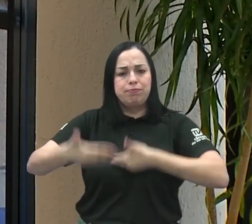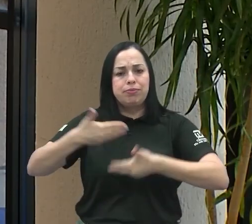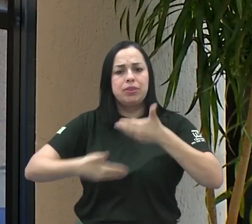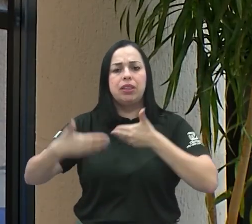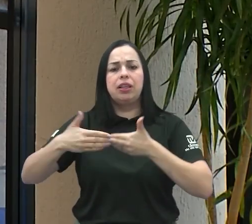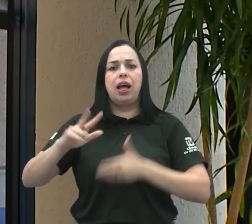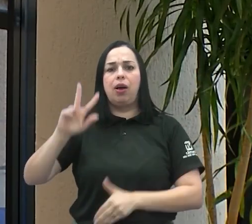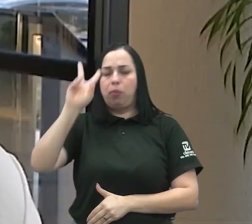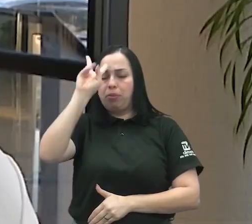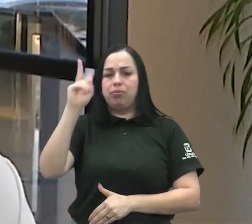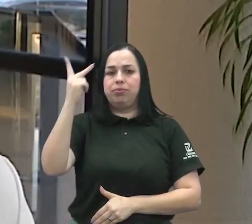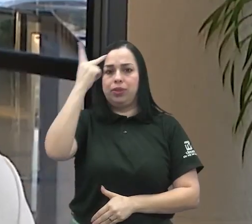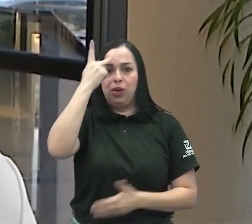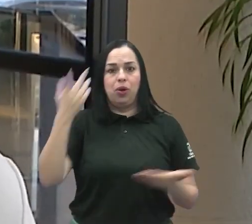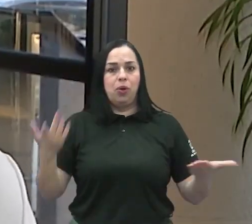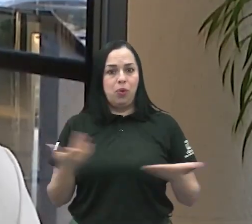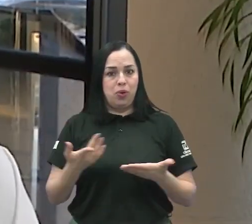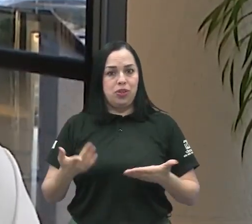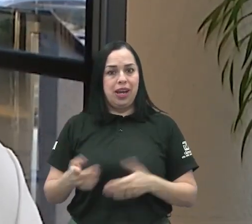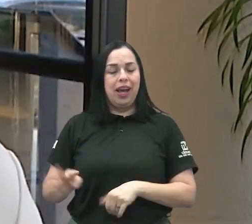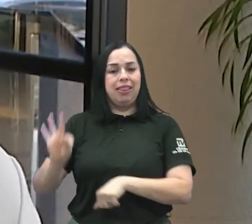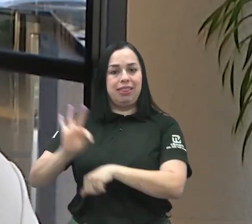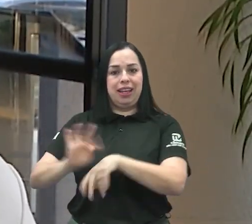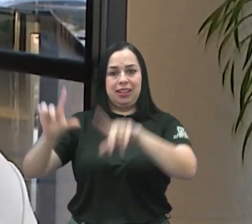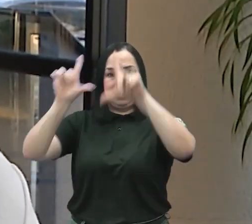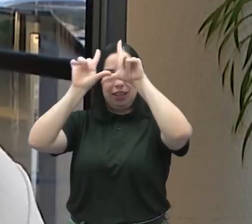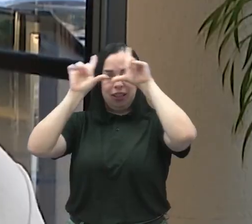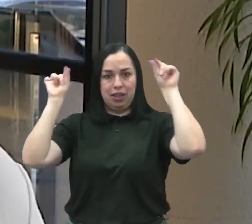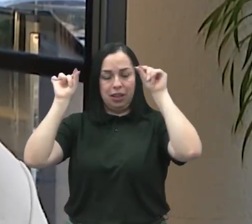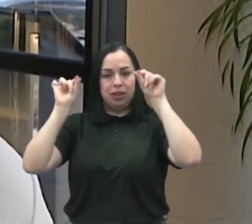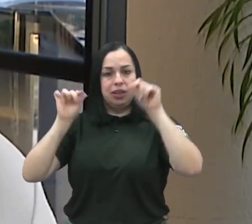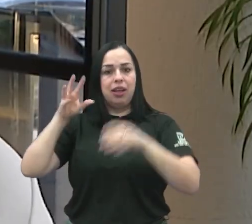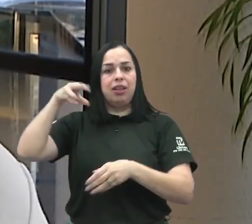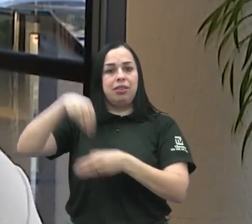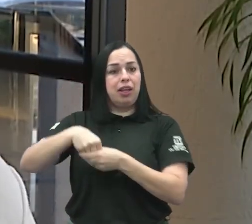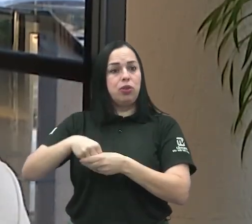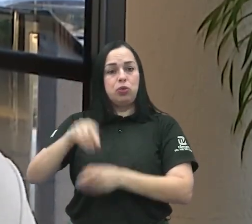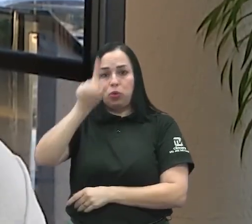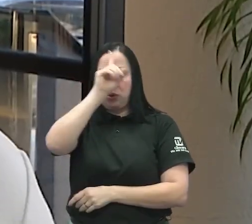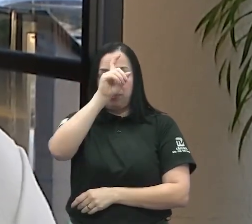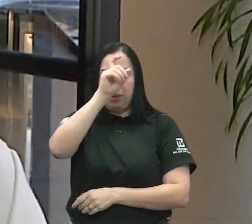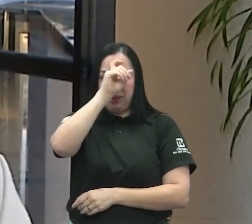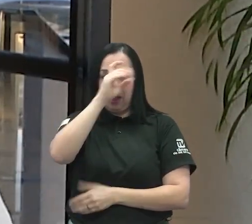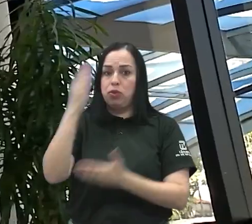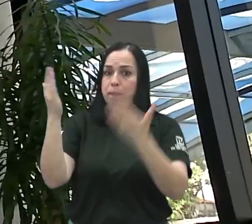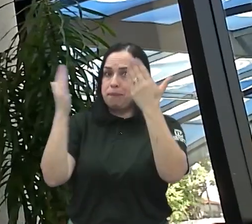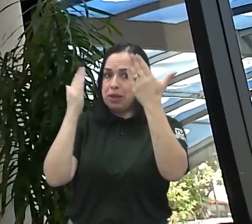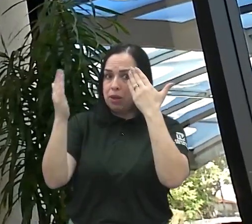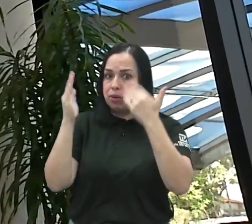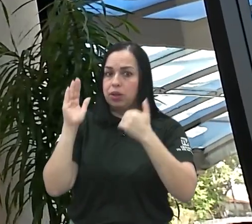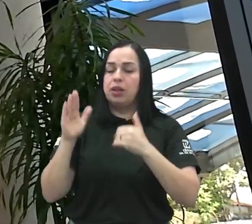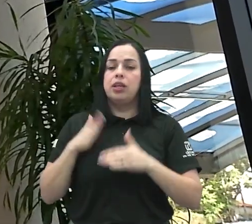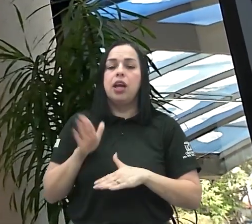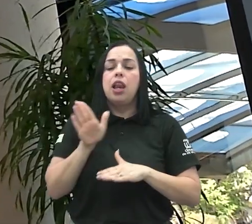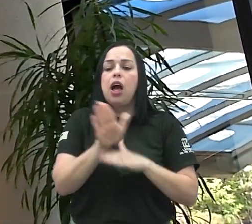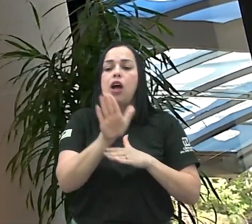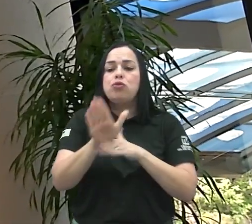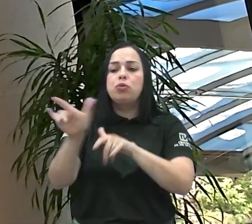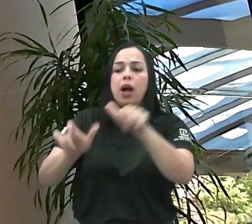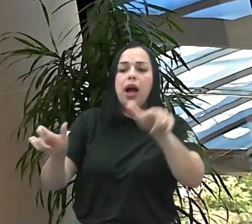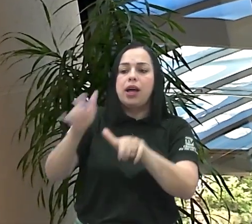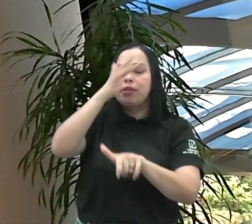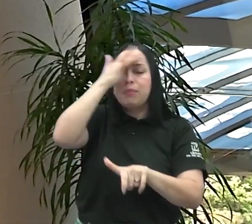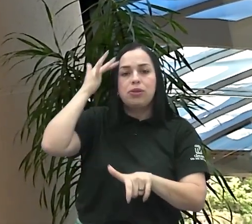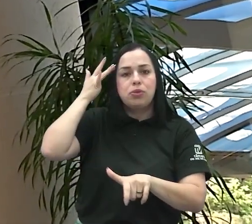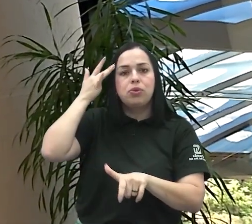mudar a realidade. Hoje é técnico de enfermagem em um hospital psiquiátrico da cidade e ajuda na reabilitação